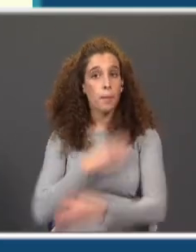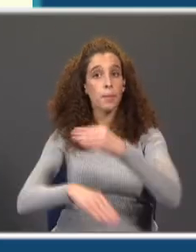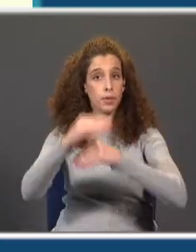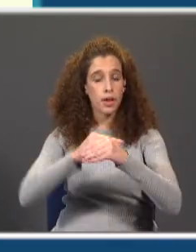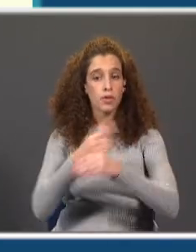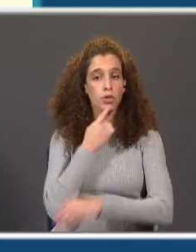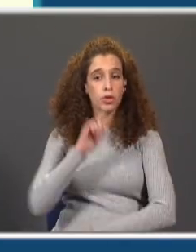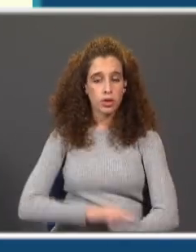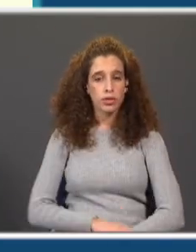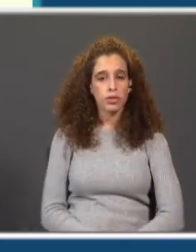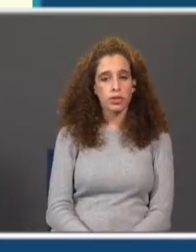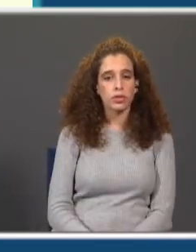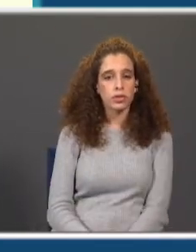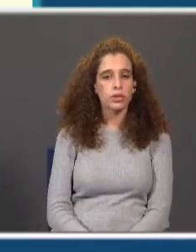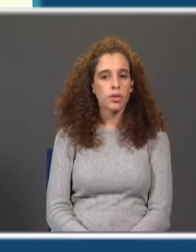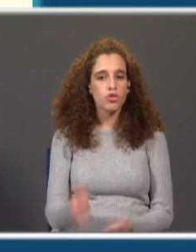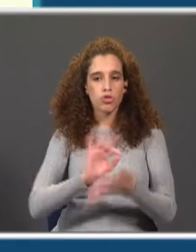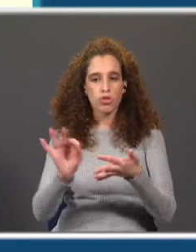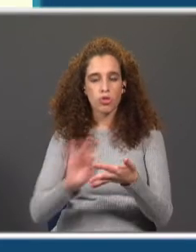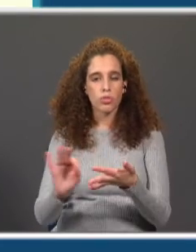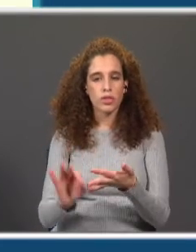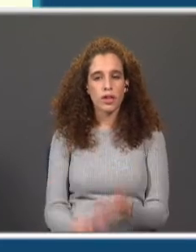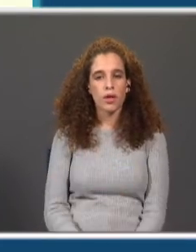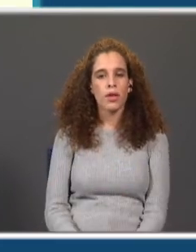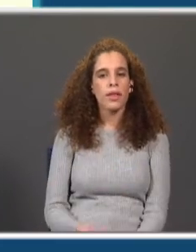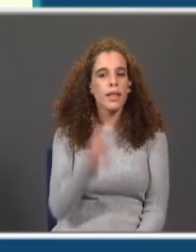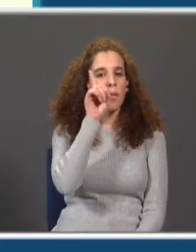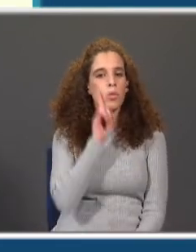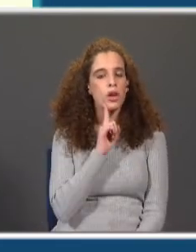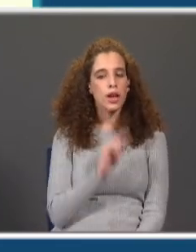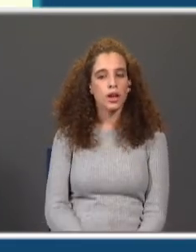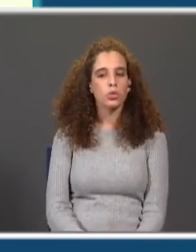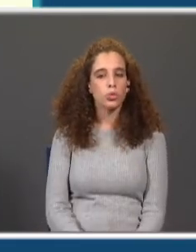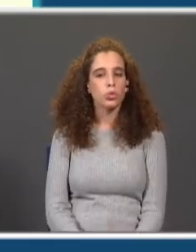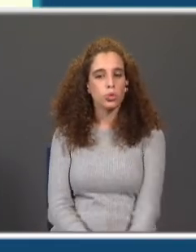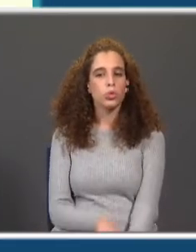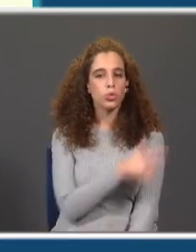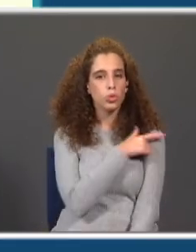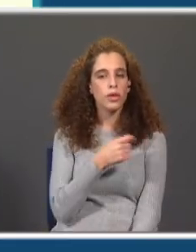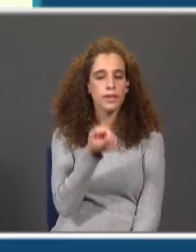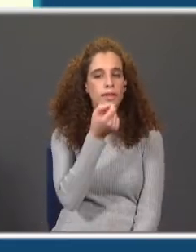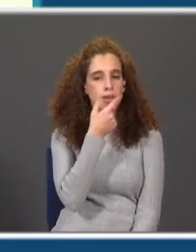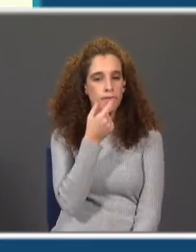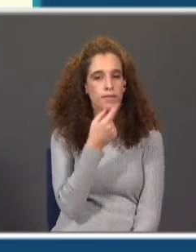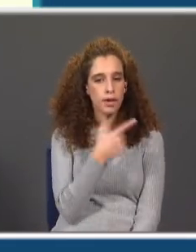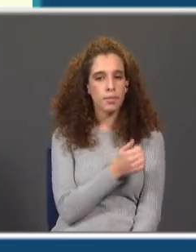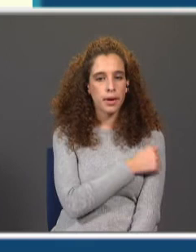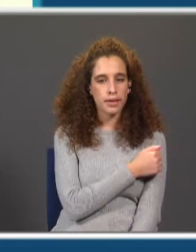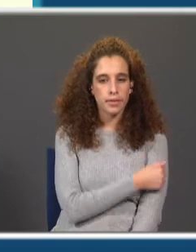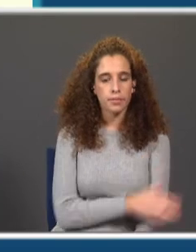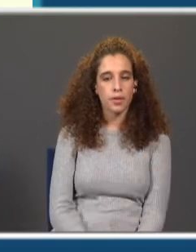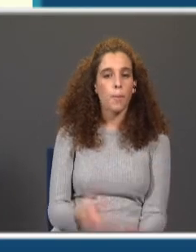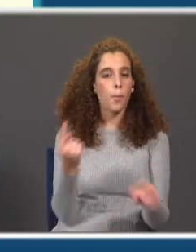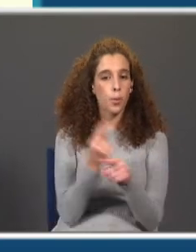metáfora, com a descrição expressiva da mulher do dono da farmácia, não é? Que já tínhamos explicado ao longo da leitura da crónica.